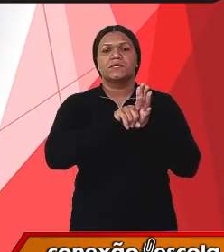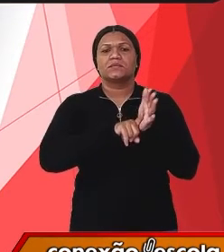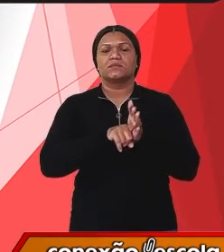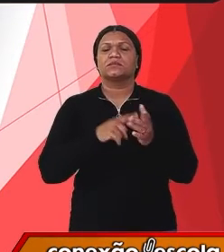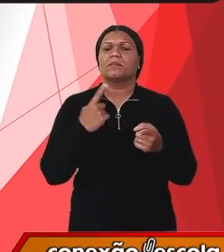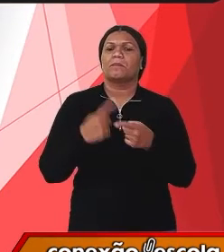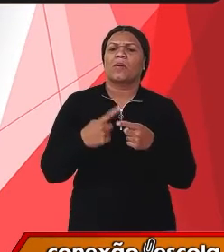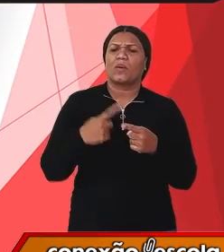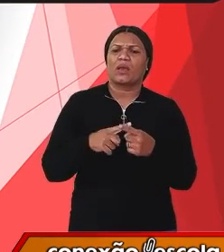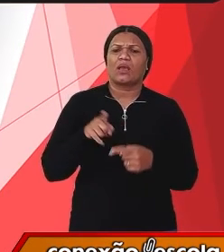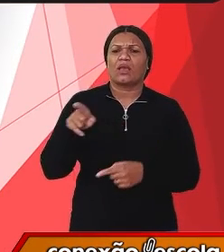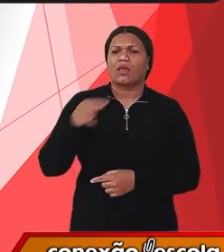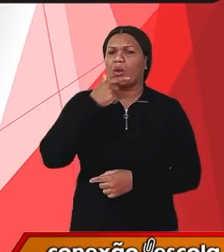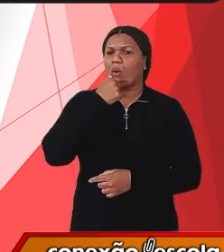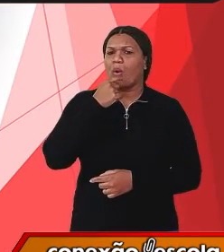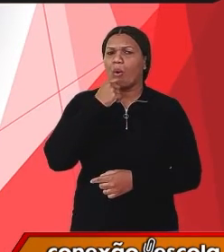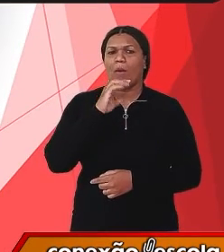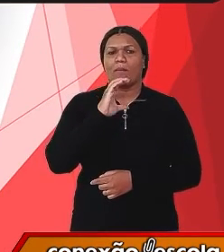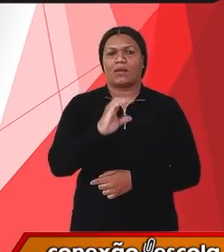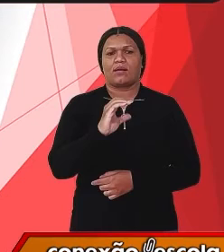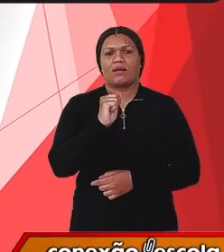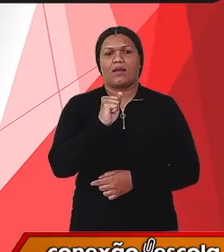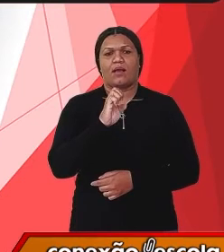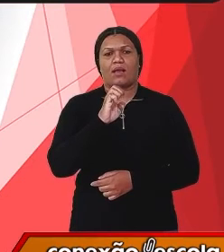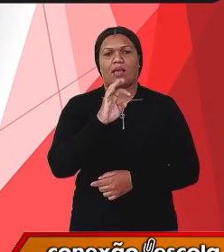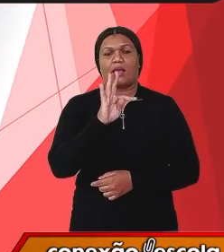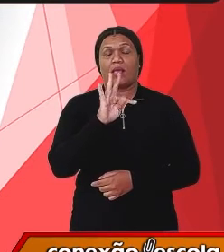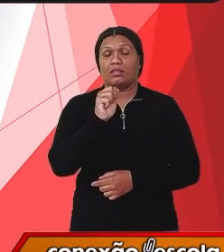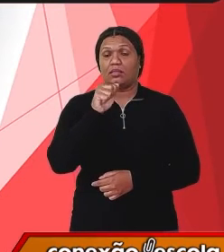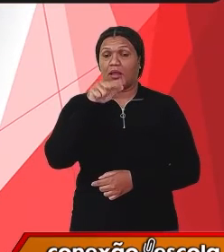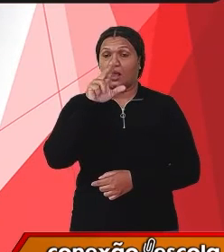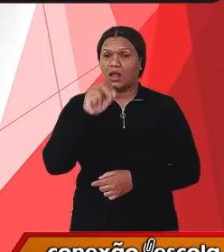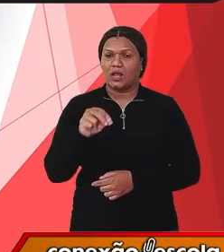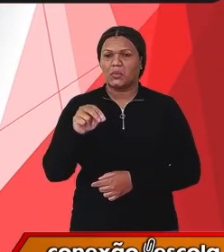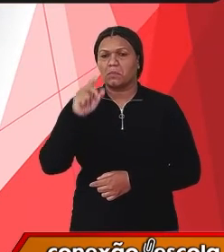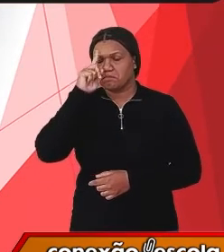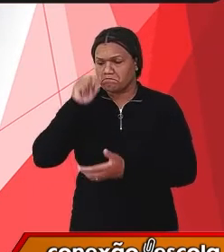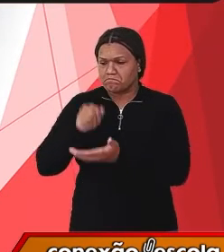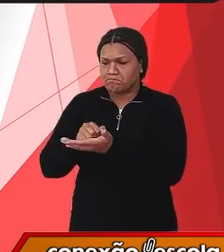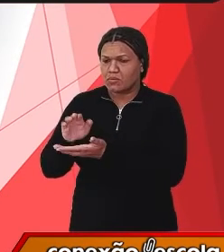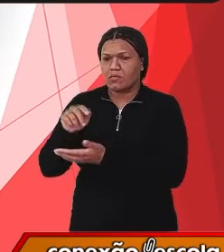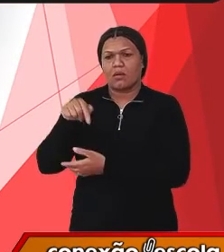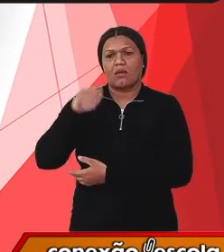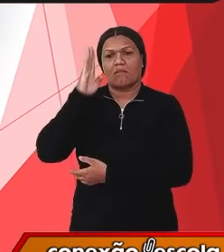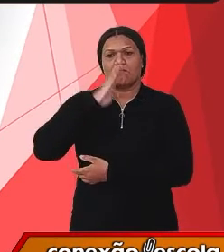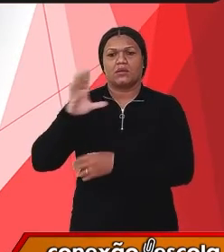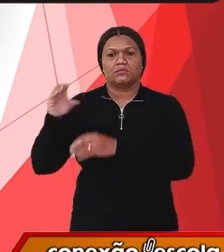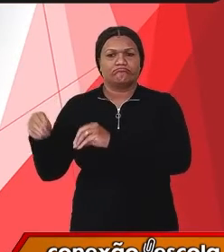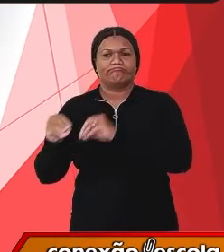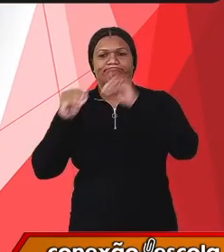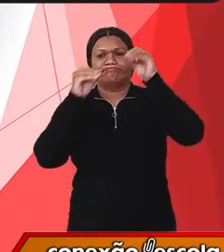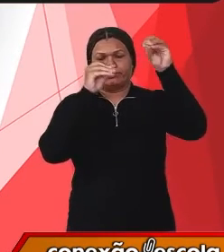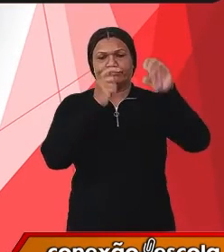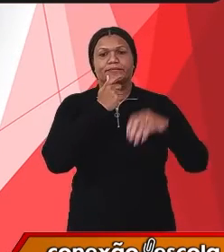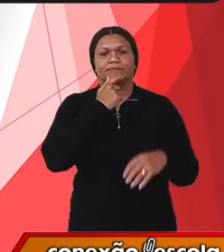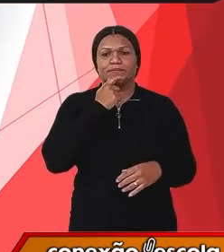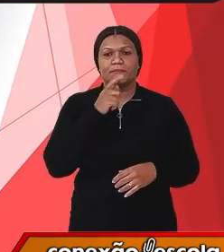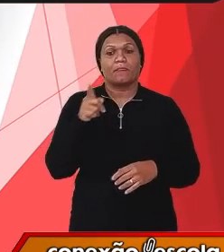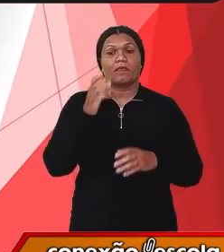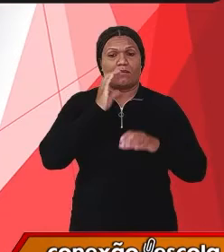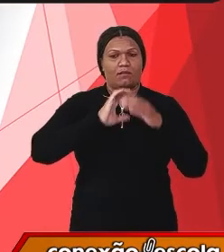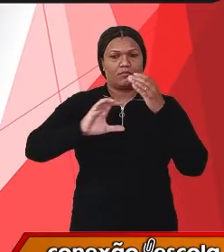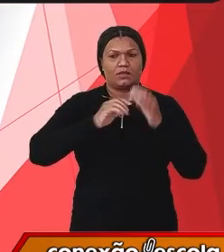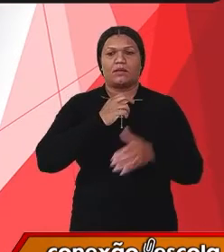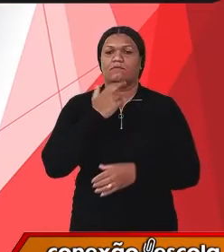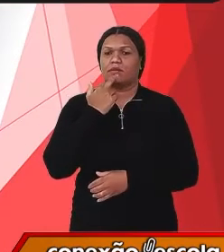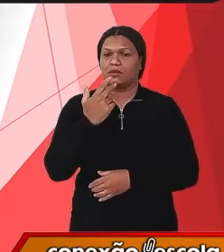foi exilado, ouça a música London, London, é óbvio que ela é cantada em inglês, mas você pode buscar a